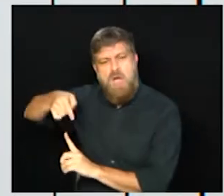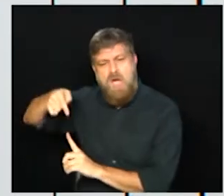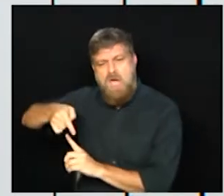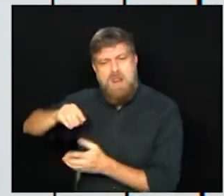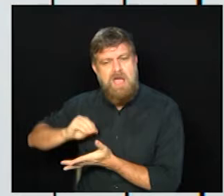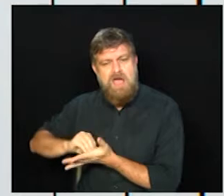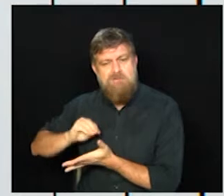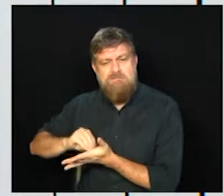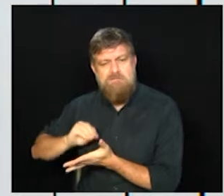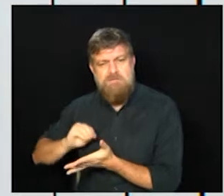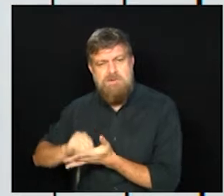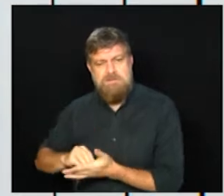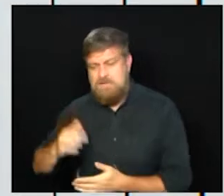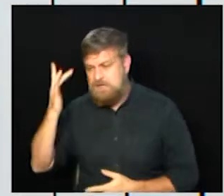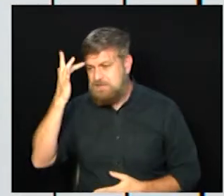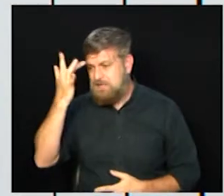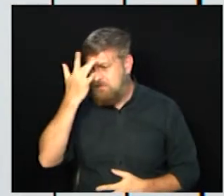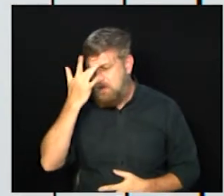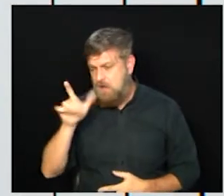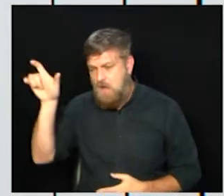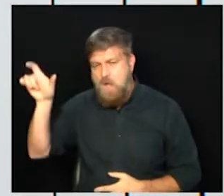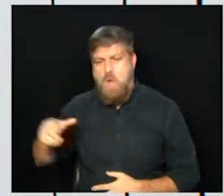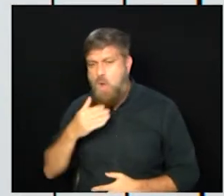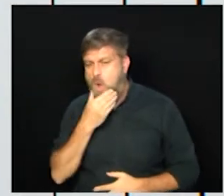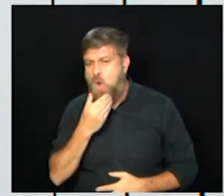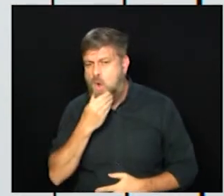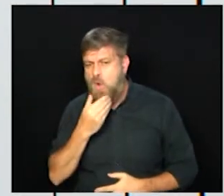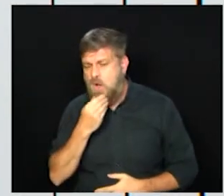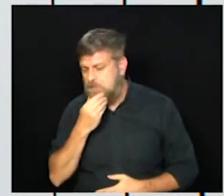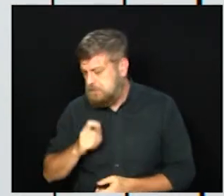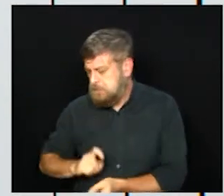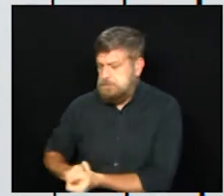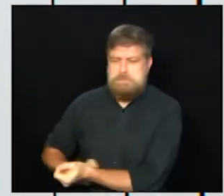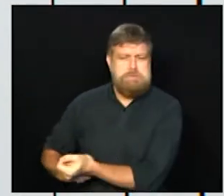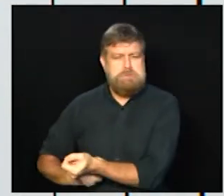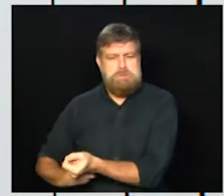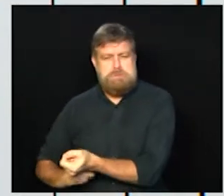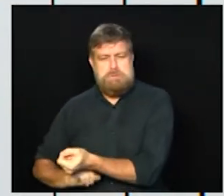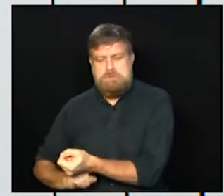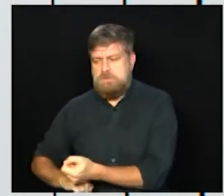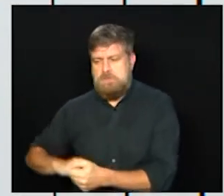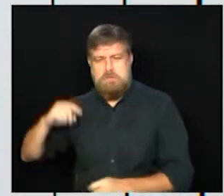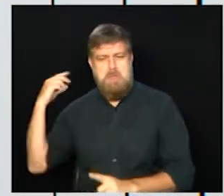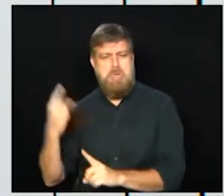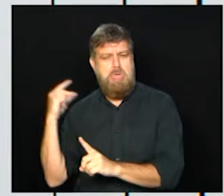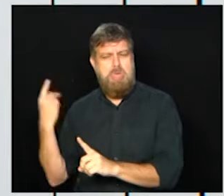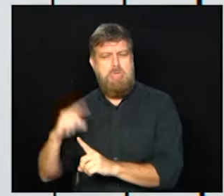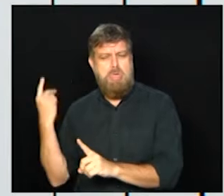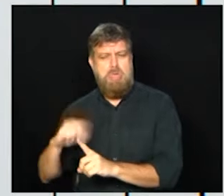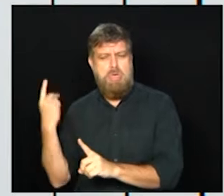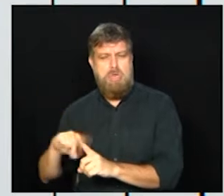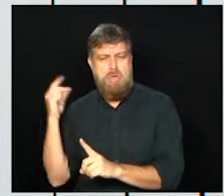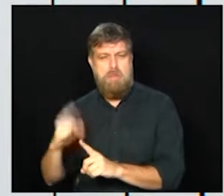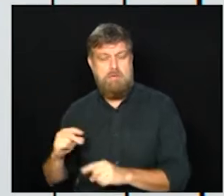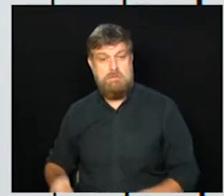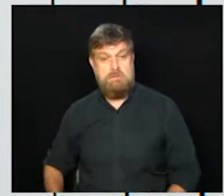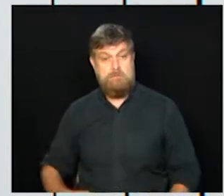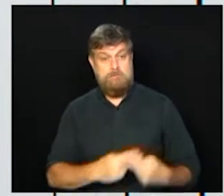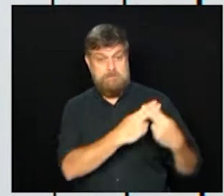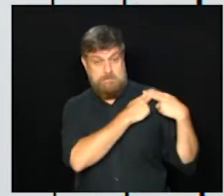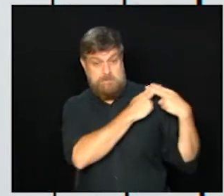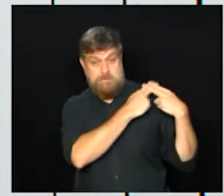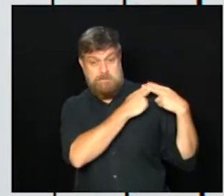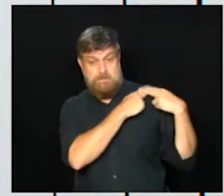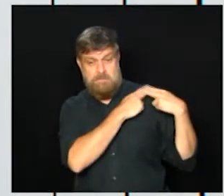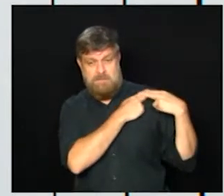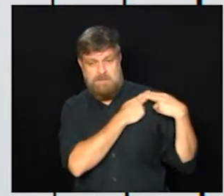de cuidado de saúde mental dos homens, dos seus companheiros, que muitas vezes são os seus agressores. Então, toda essa responsabilização